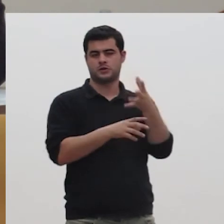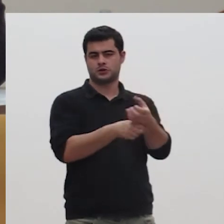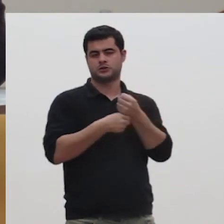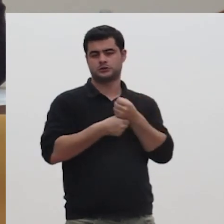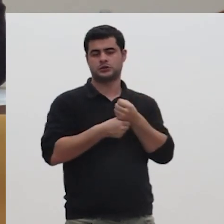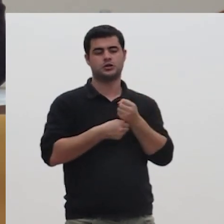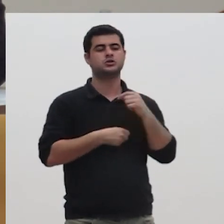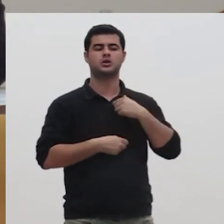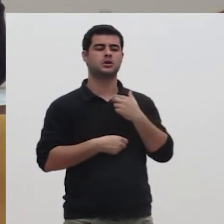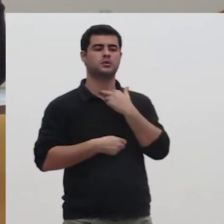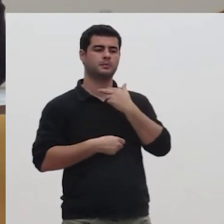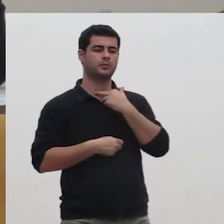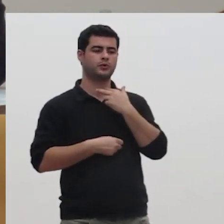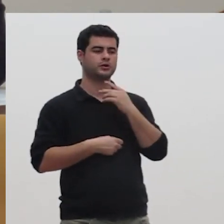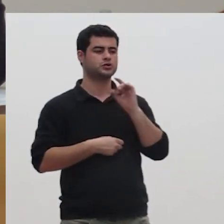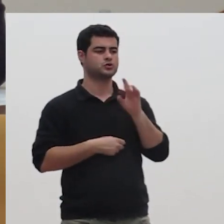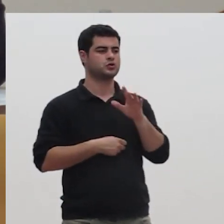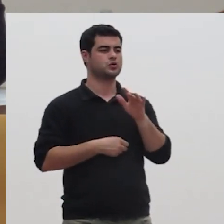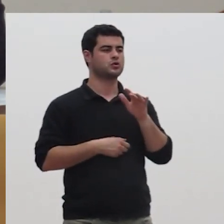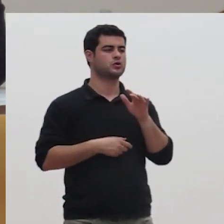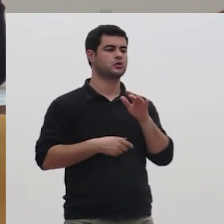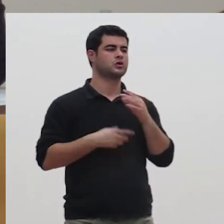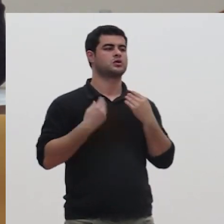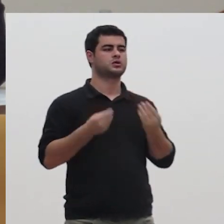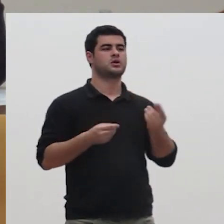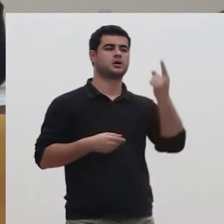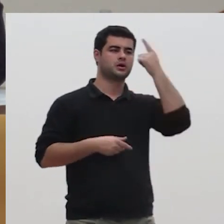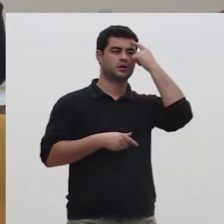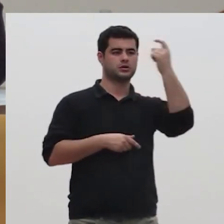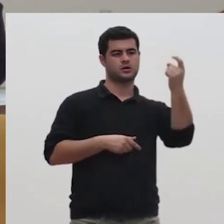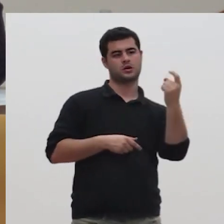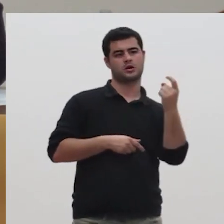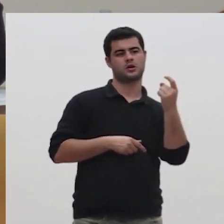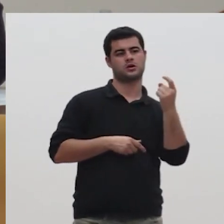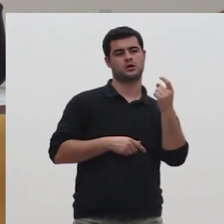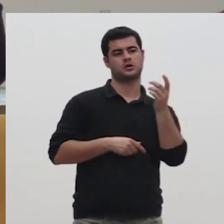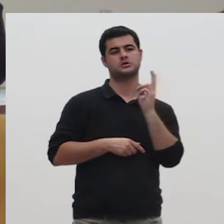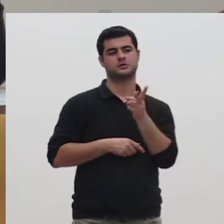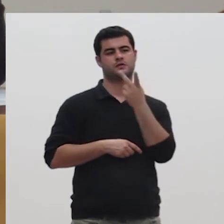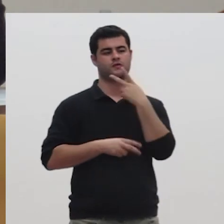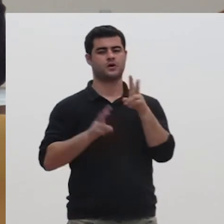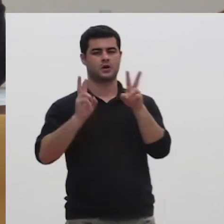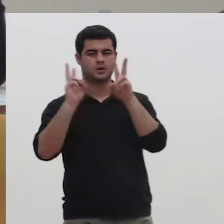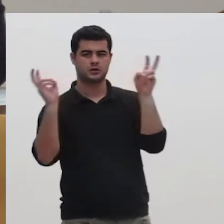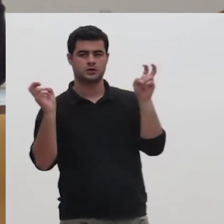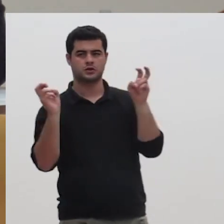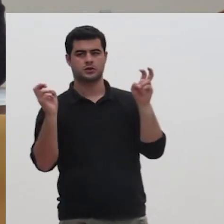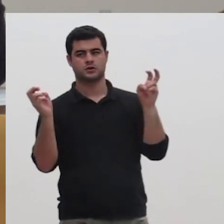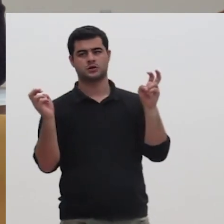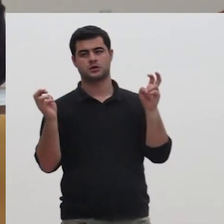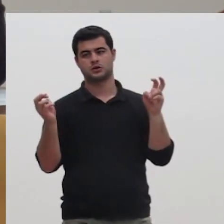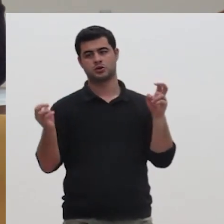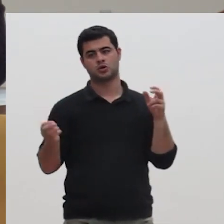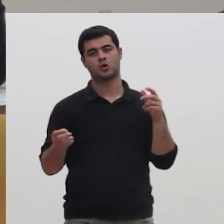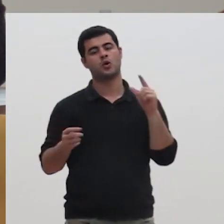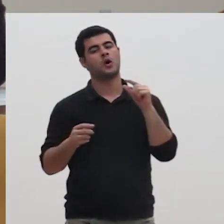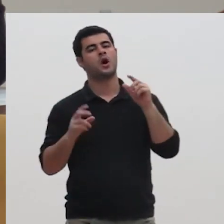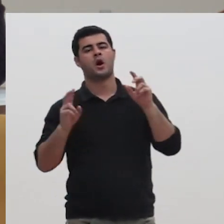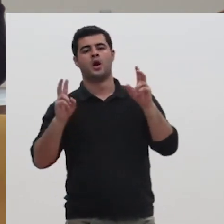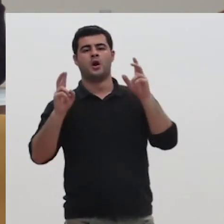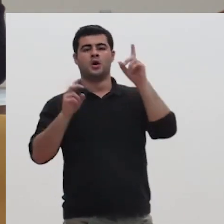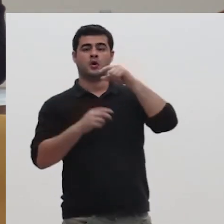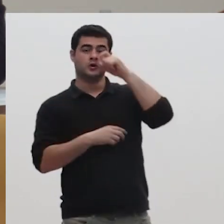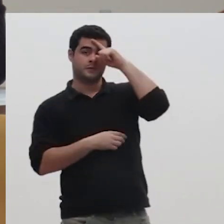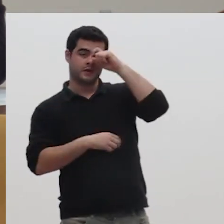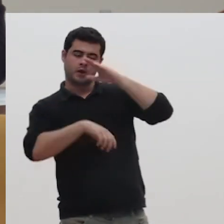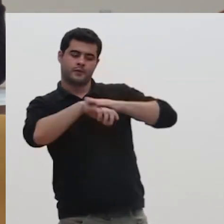pode nunca trabalhar com a ideia de que tem sido colocada muitas vezes, de que o hospital tem que